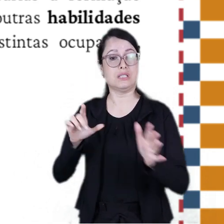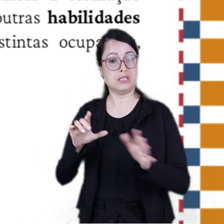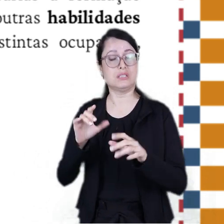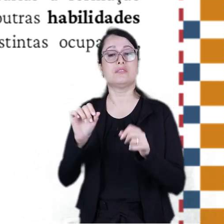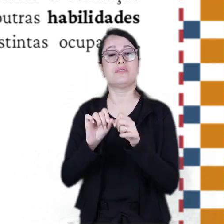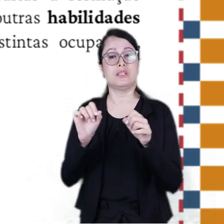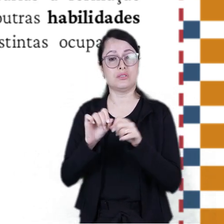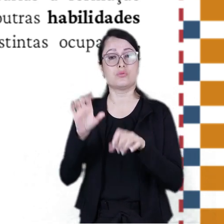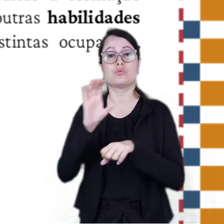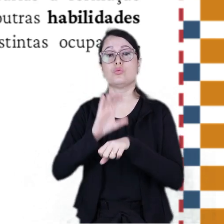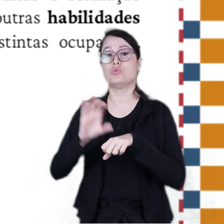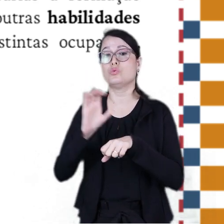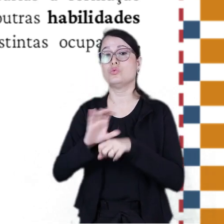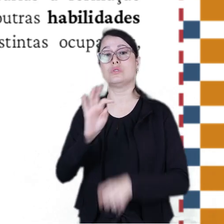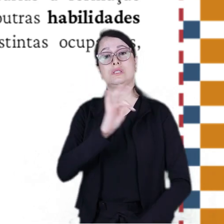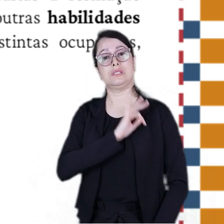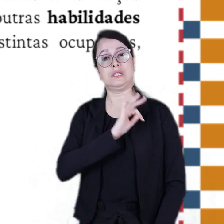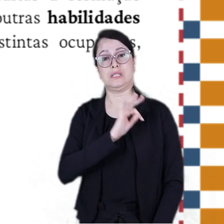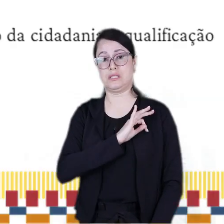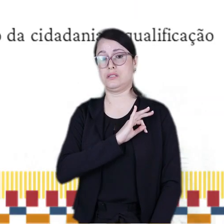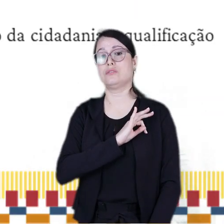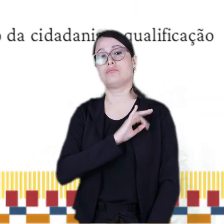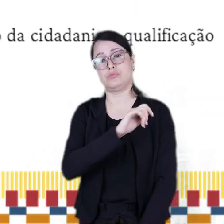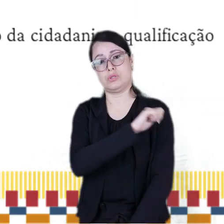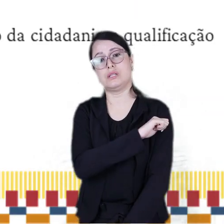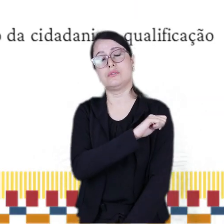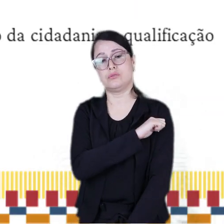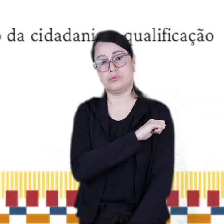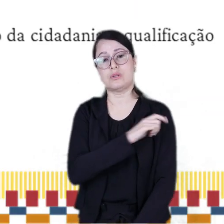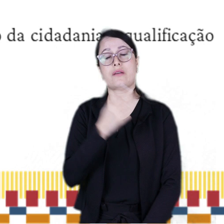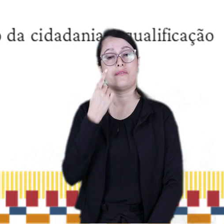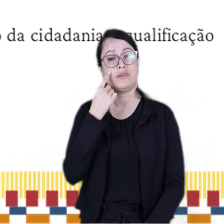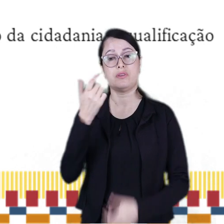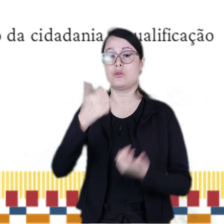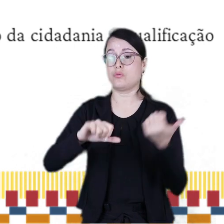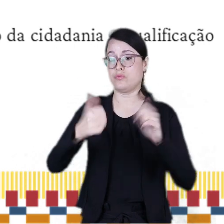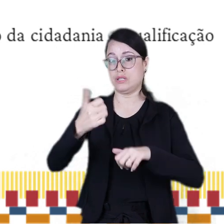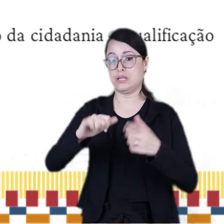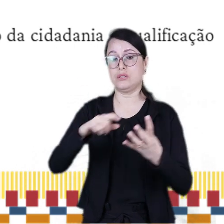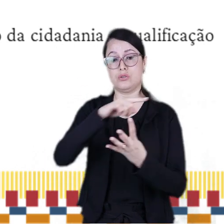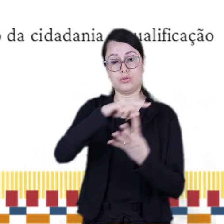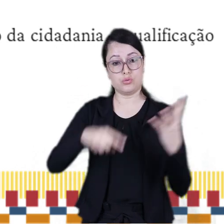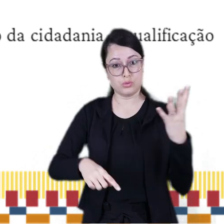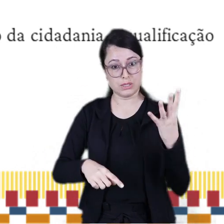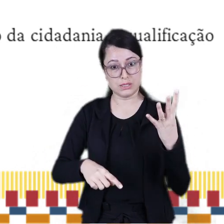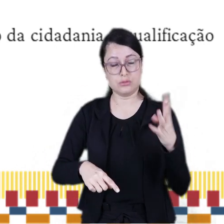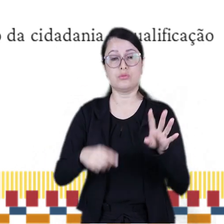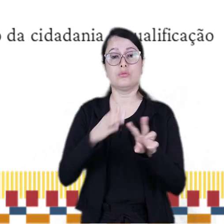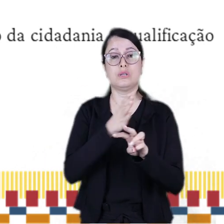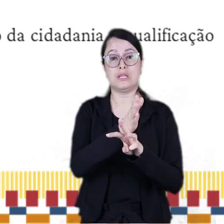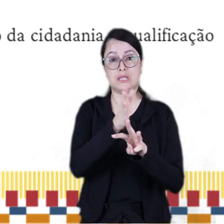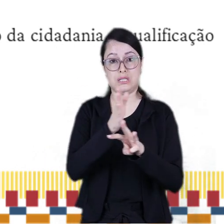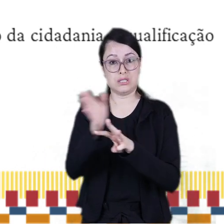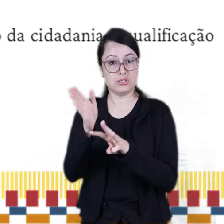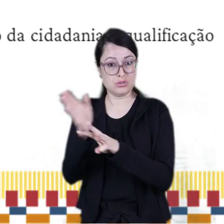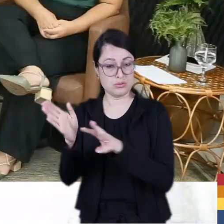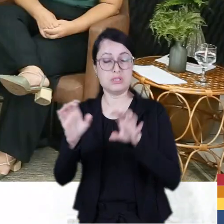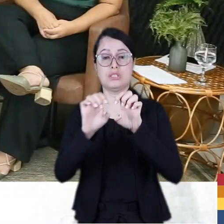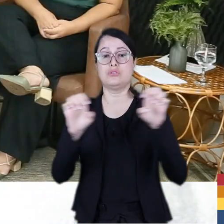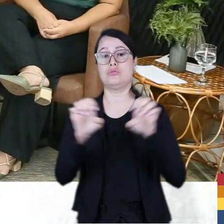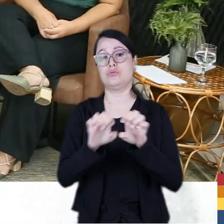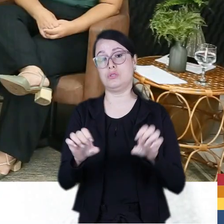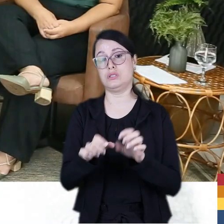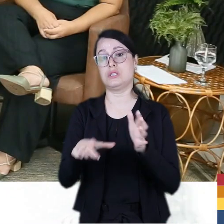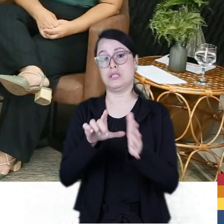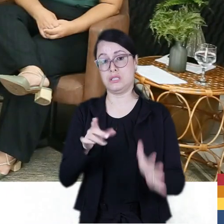já vai ser considerado também como uma bonificação para o estudante aquele que tiver feito um curso técnico de nível médio para